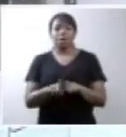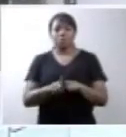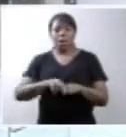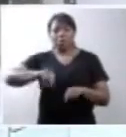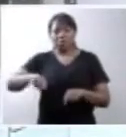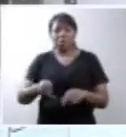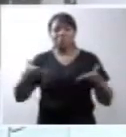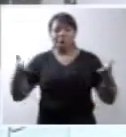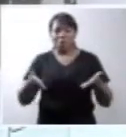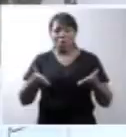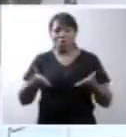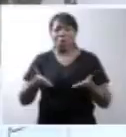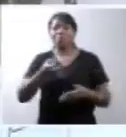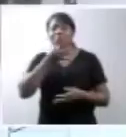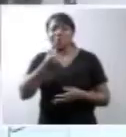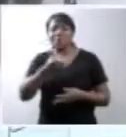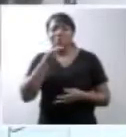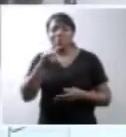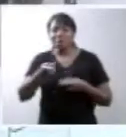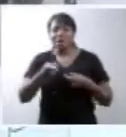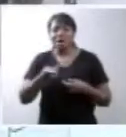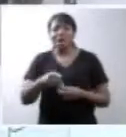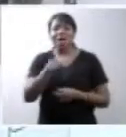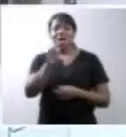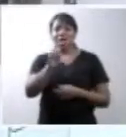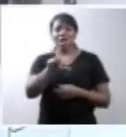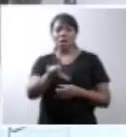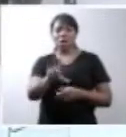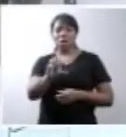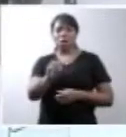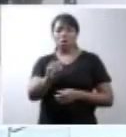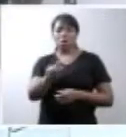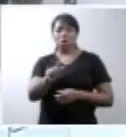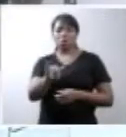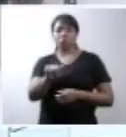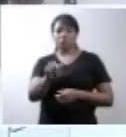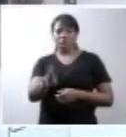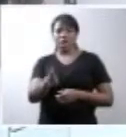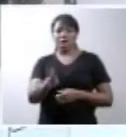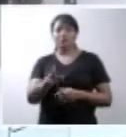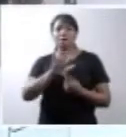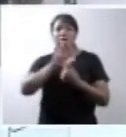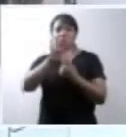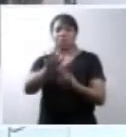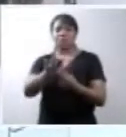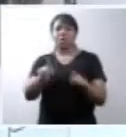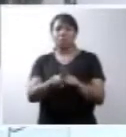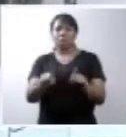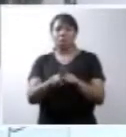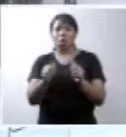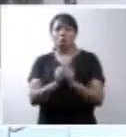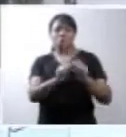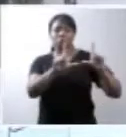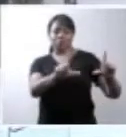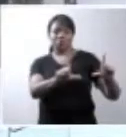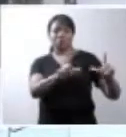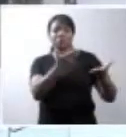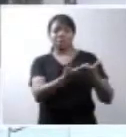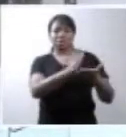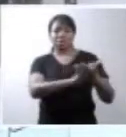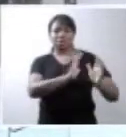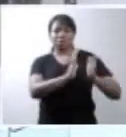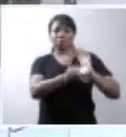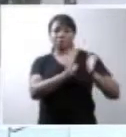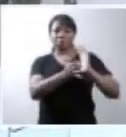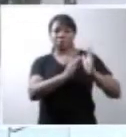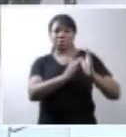Aproveitamos agora a oportunidade para elogiar a excelente transmissão da TV Justiça com janela de intérprete